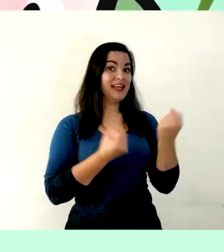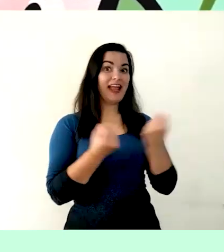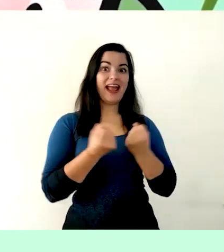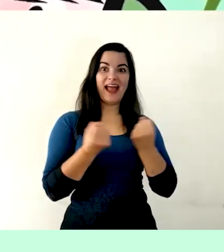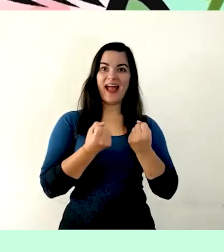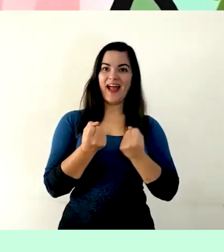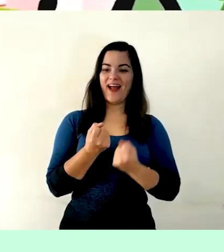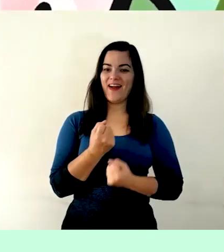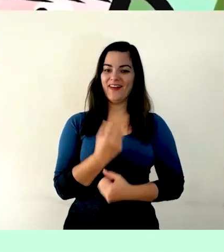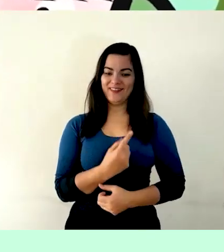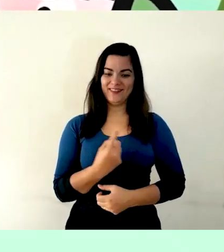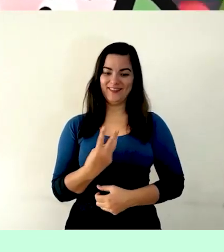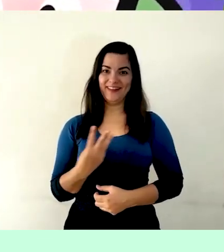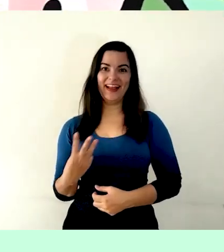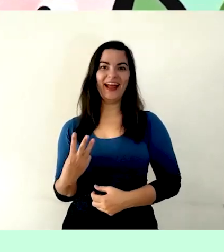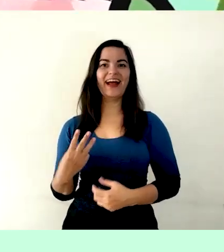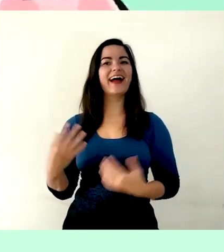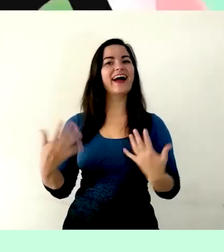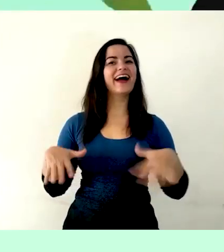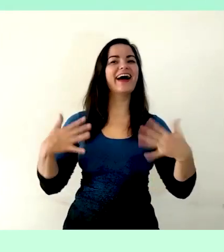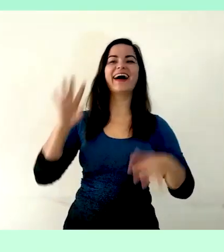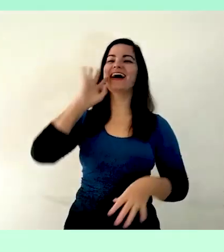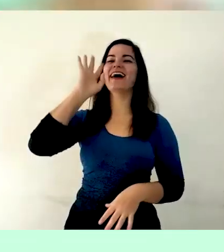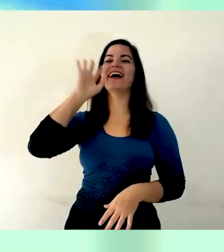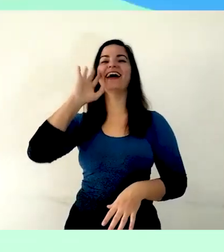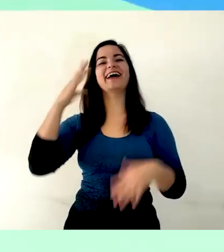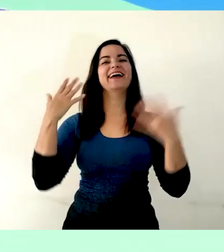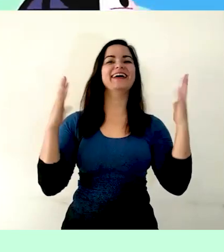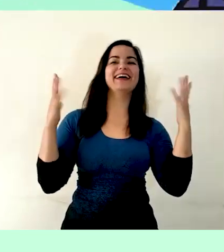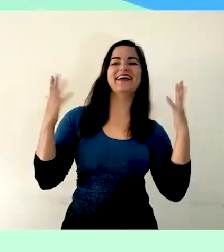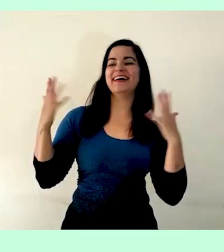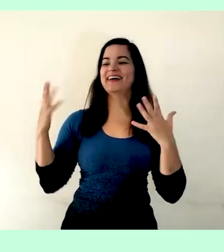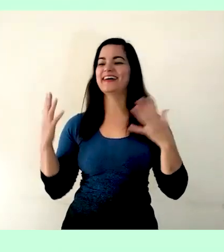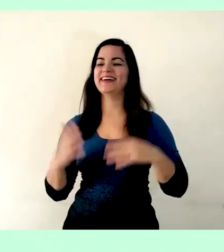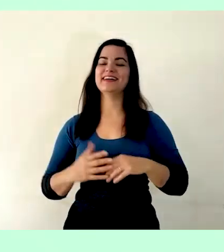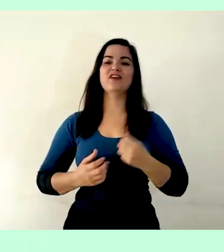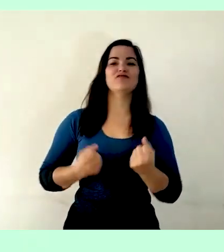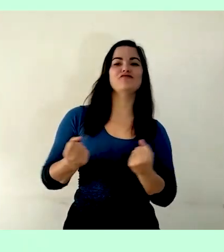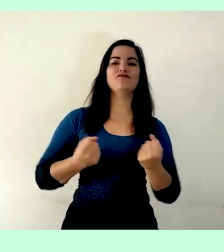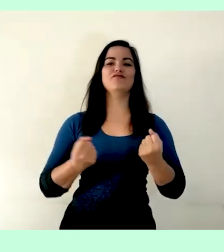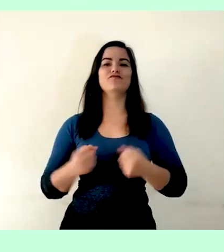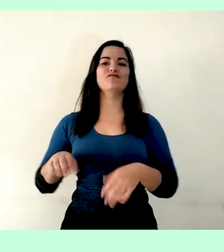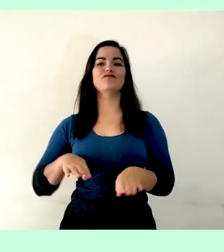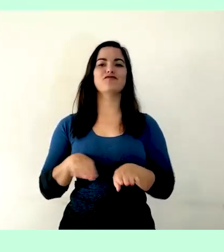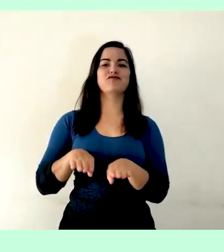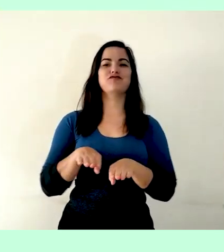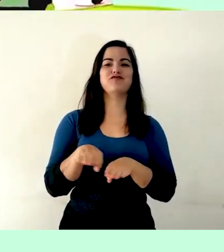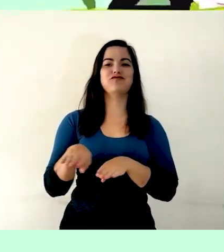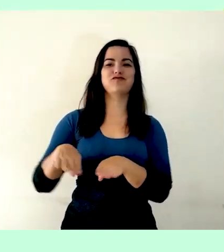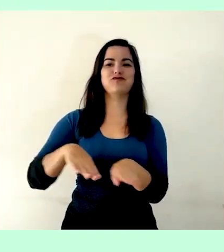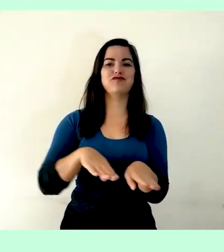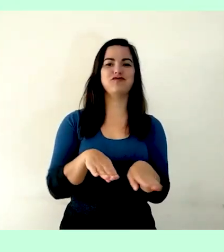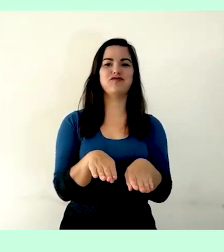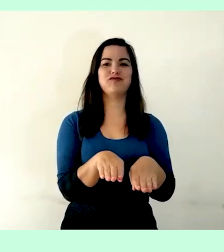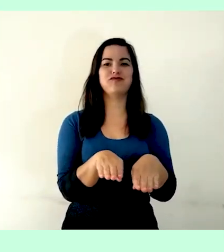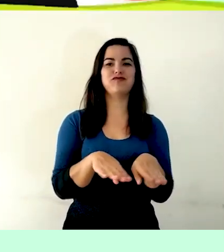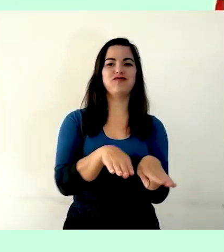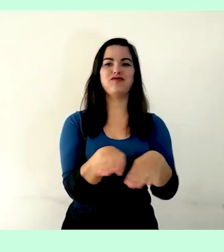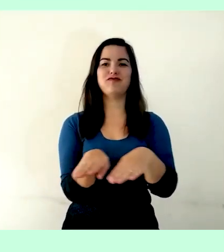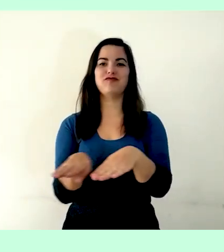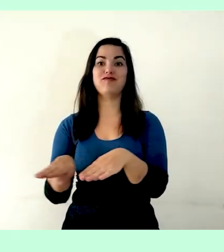Somos carros! Yeah! Uhul! Nha, nha, nha. Ei, olha isso!